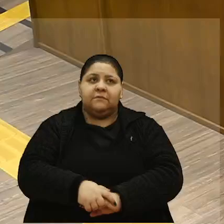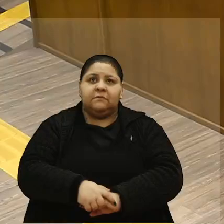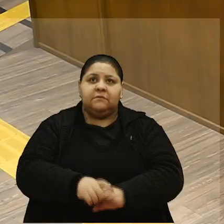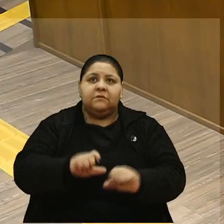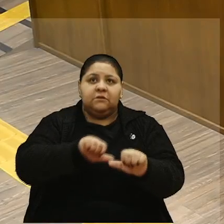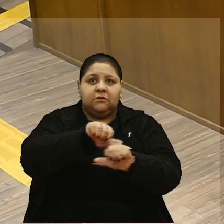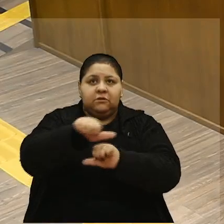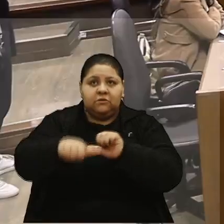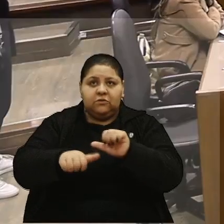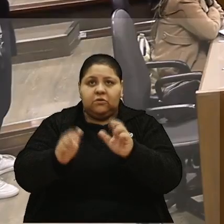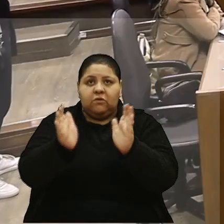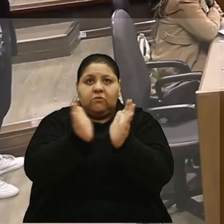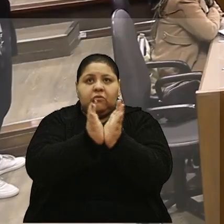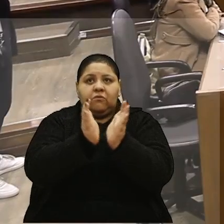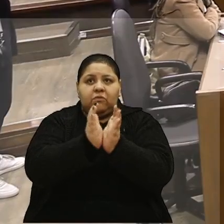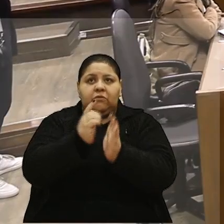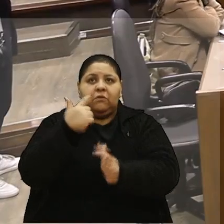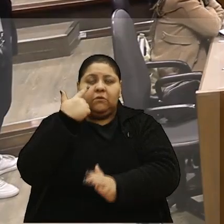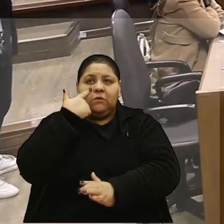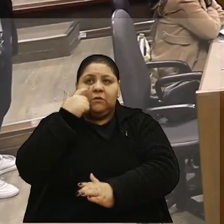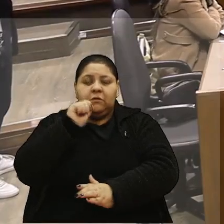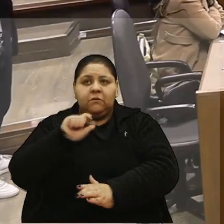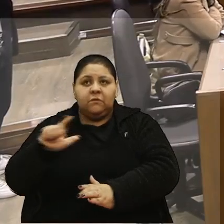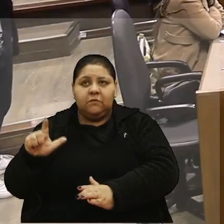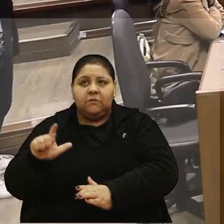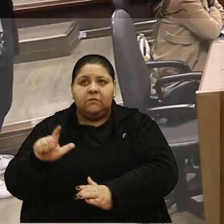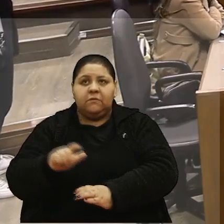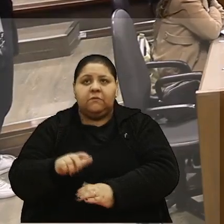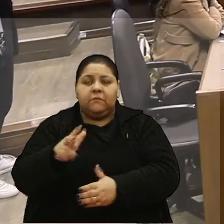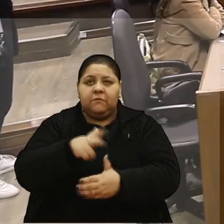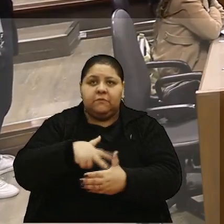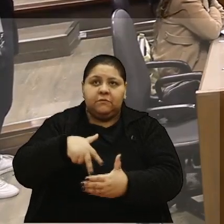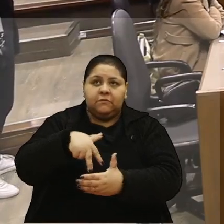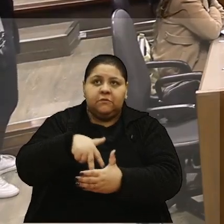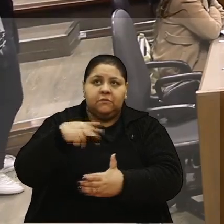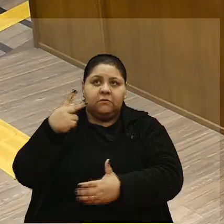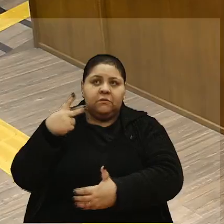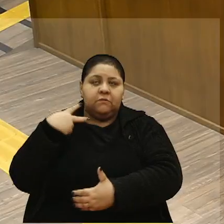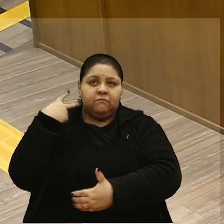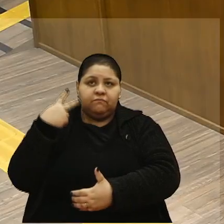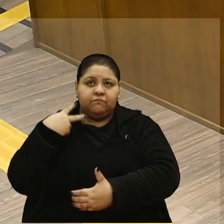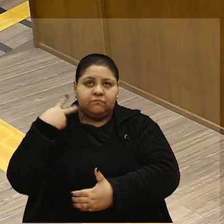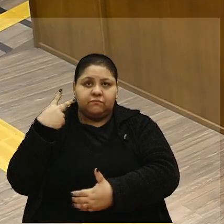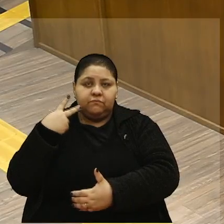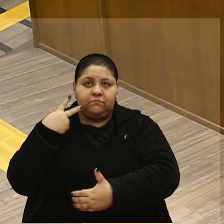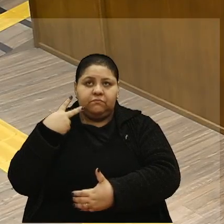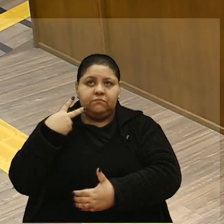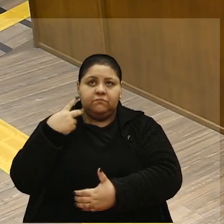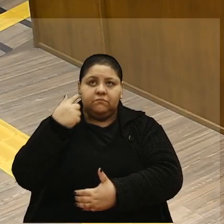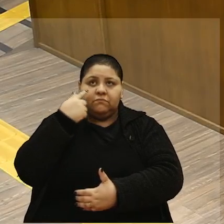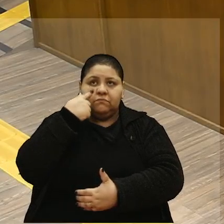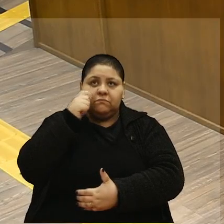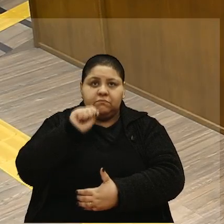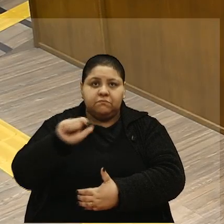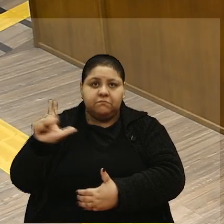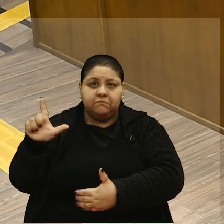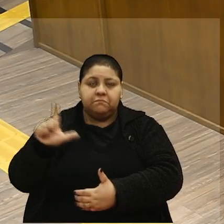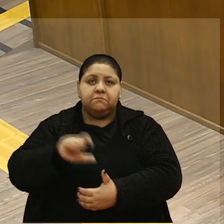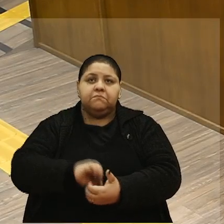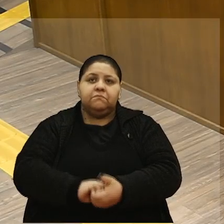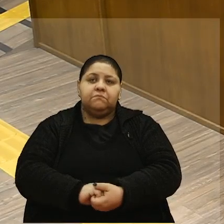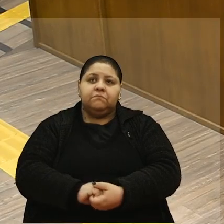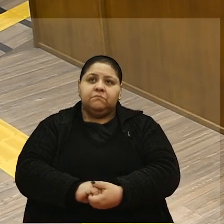Mauro. Em grande expediente, da tribuna, vereador Mauro Martinelli.